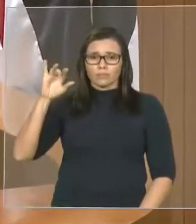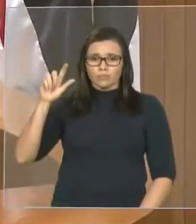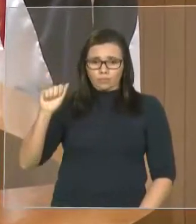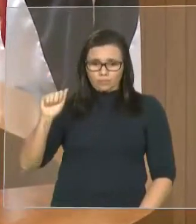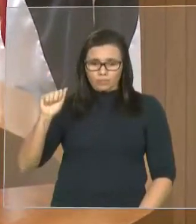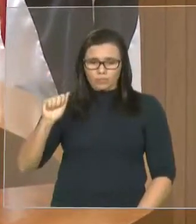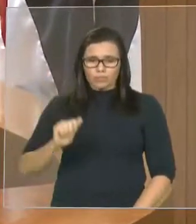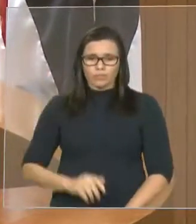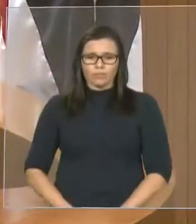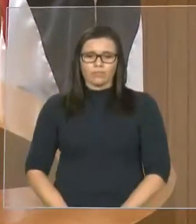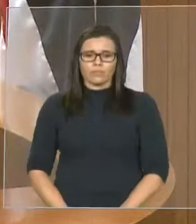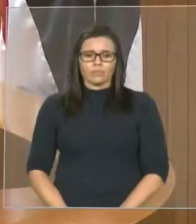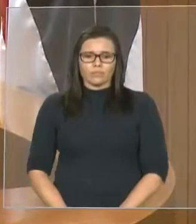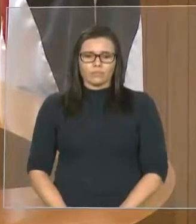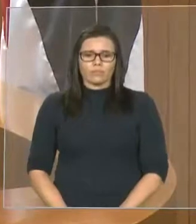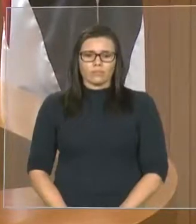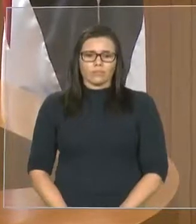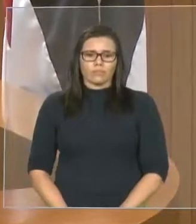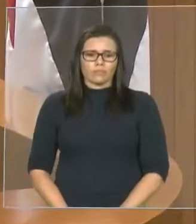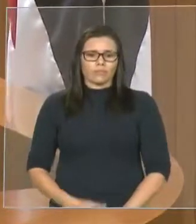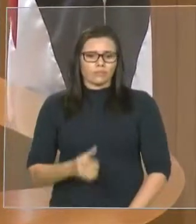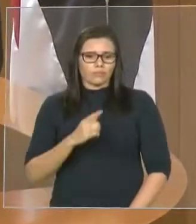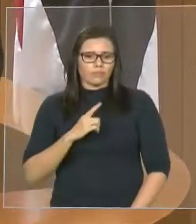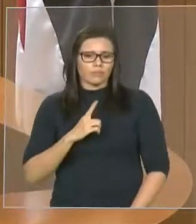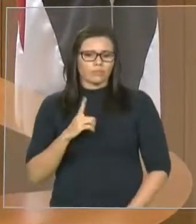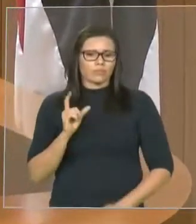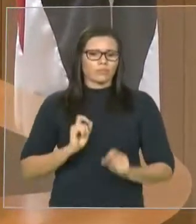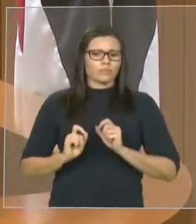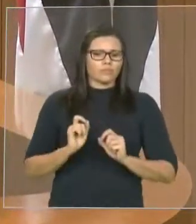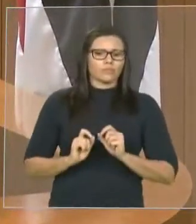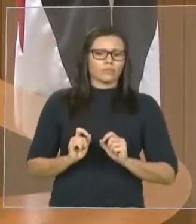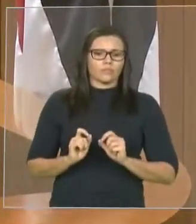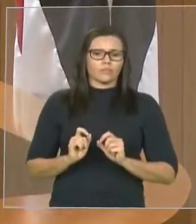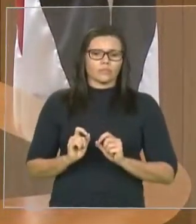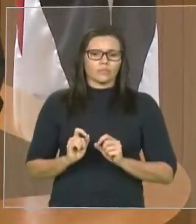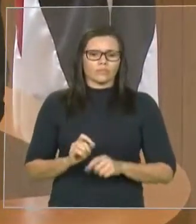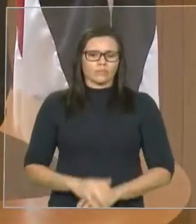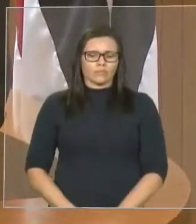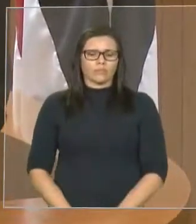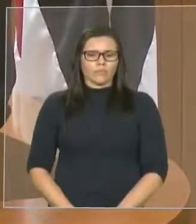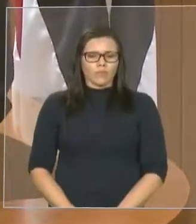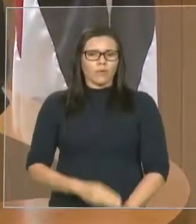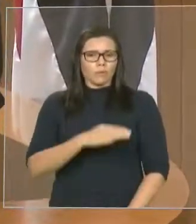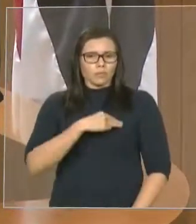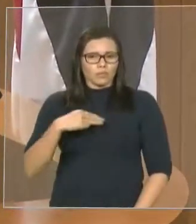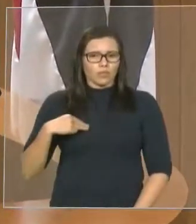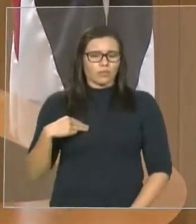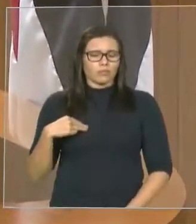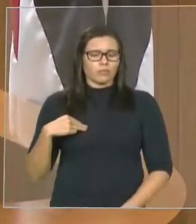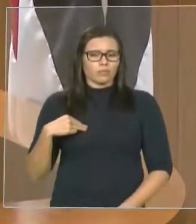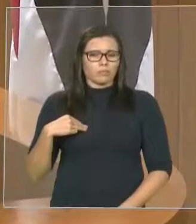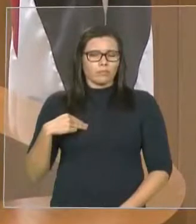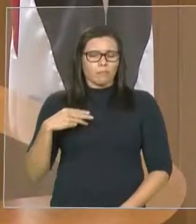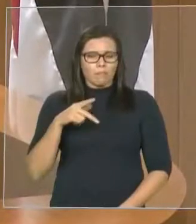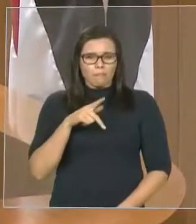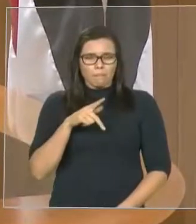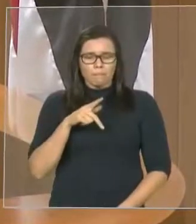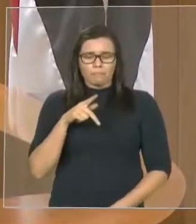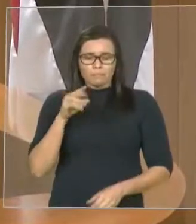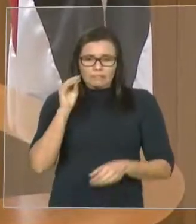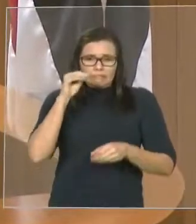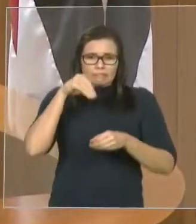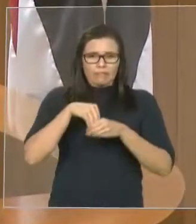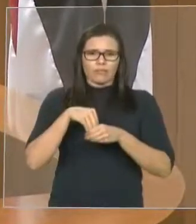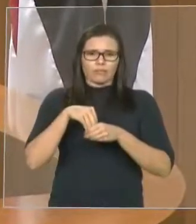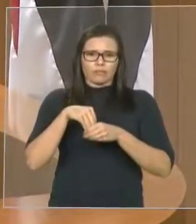ressaltado. O Tribunal de Contas tem já de longas datas o seu próprio Ministério Público com servidores concursados para